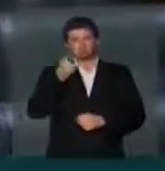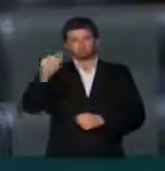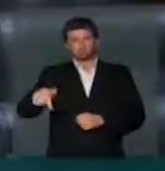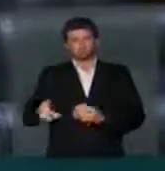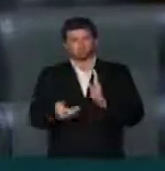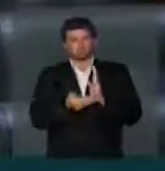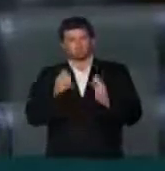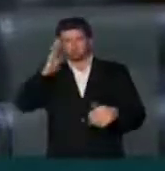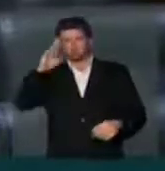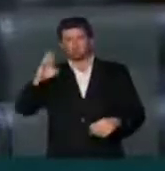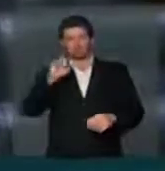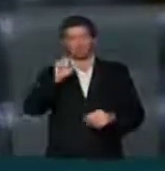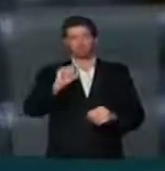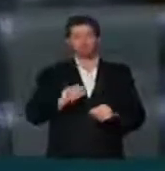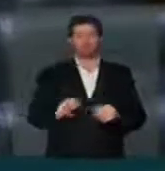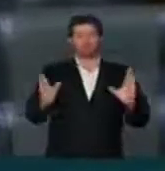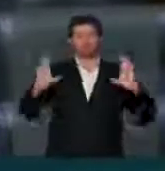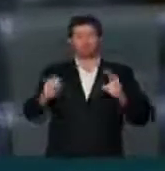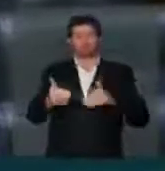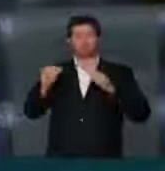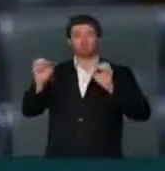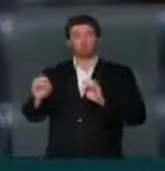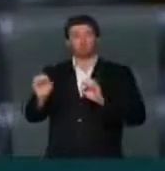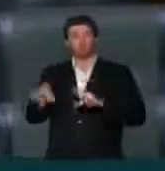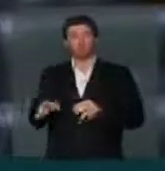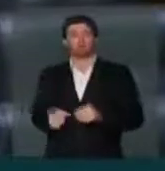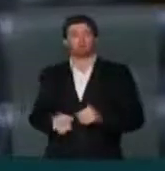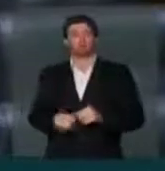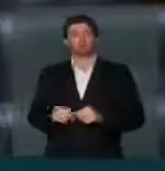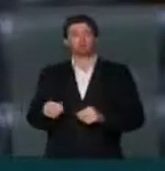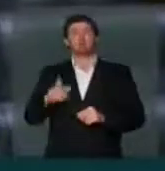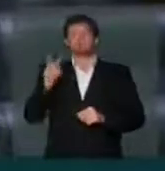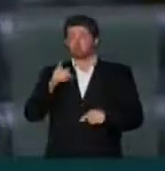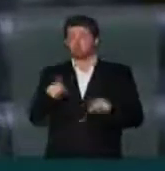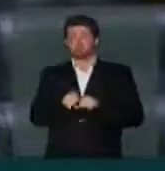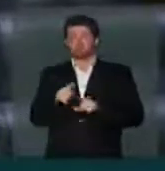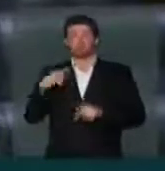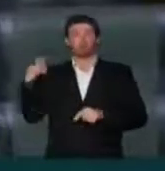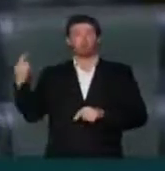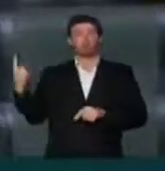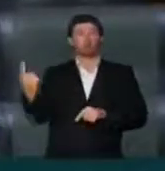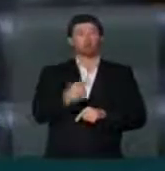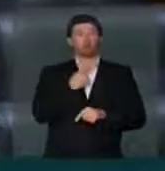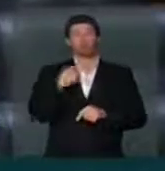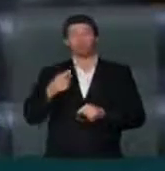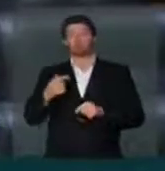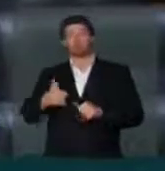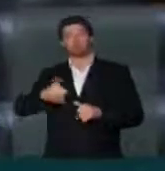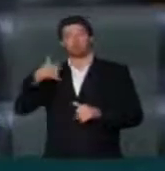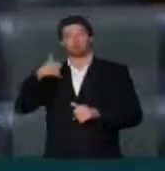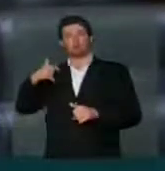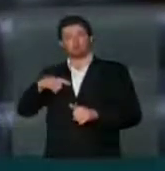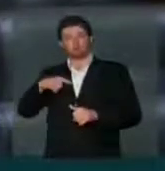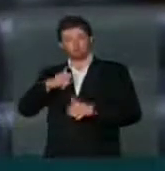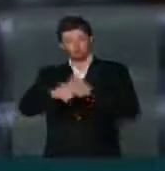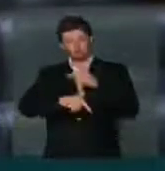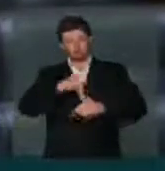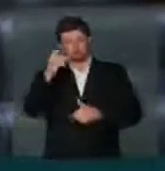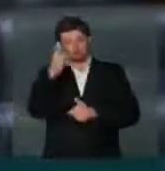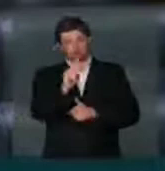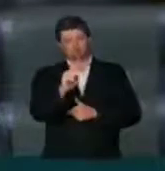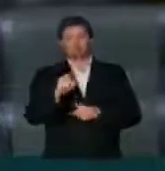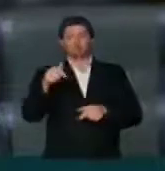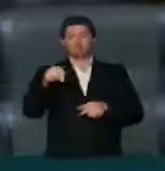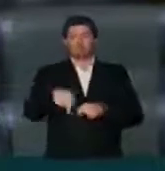casa, especialmente na Comissão de Educação, e dizer que todos nós estamos orgulhosos do trabalho que Vossa Excelência vem